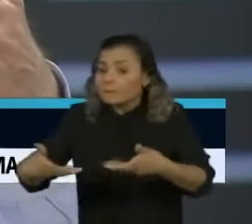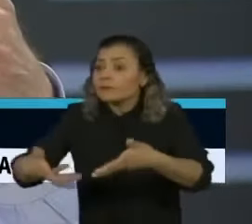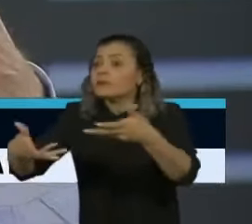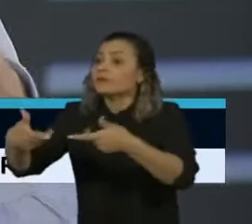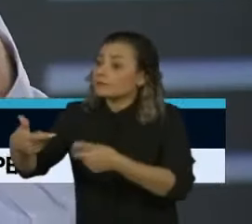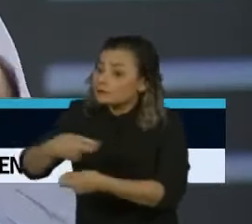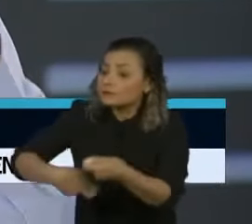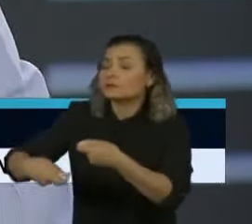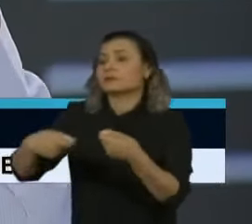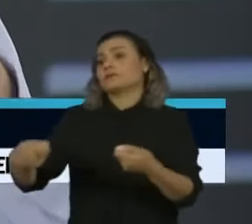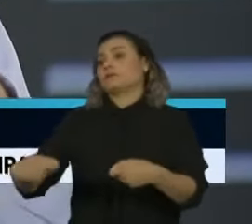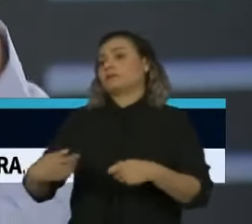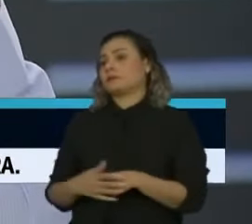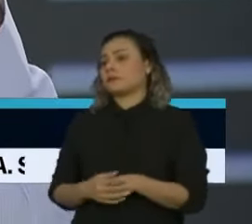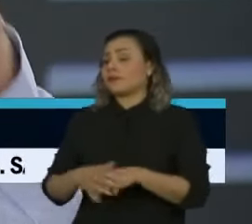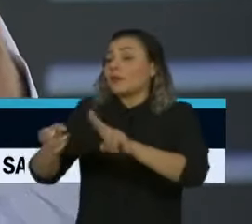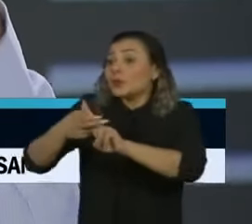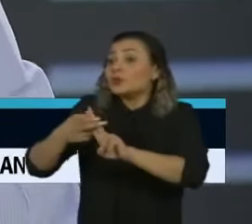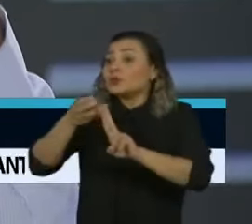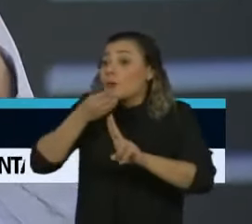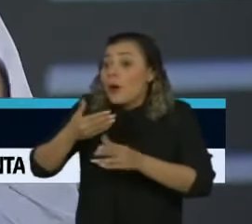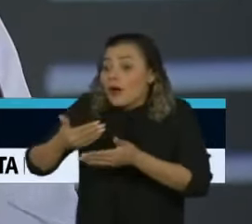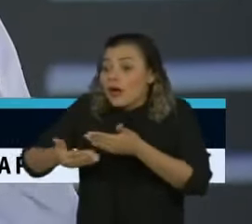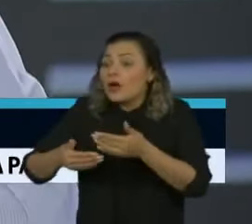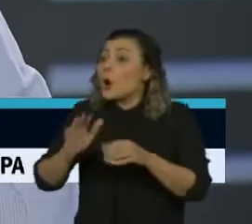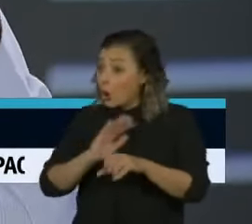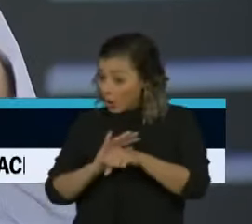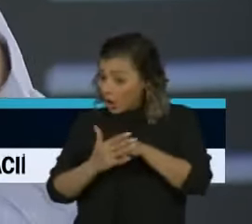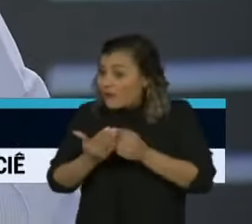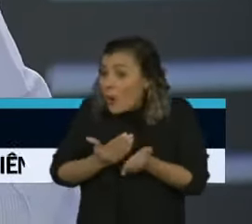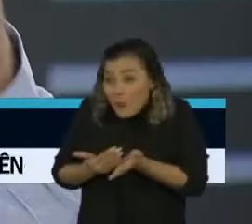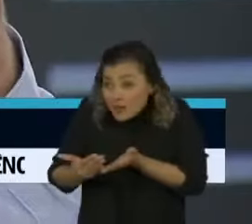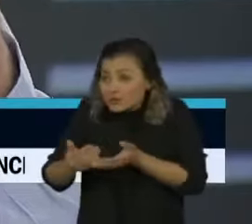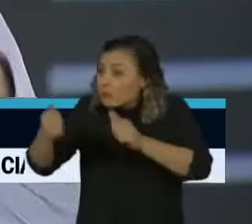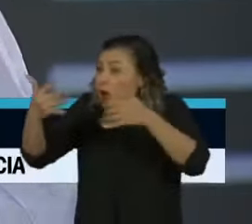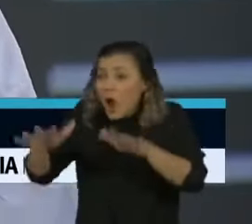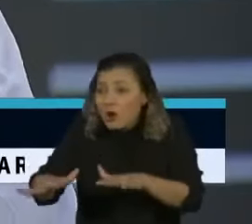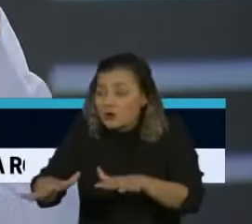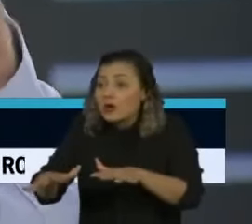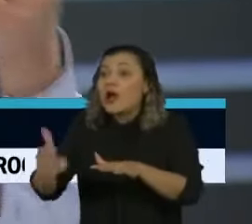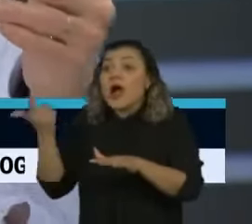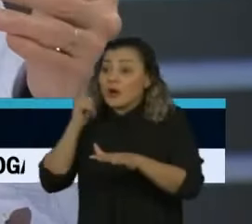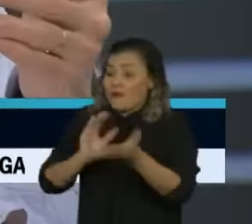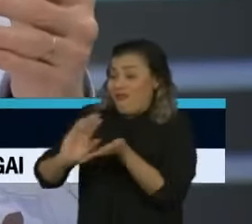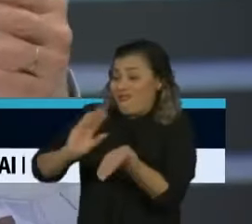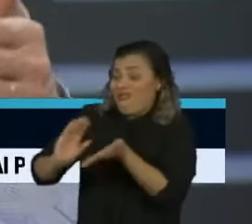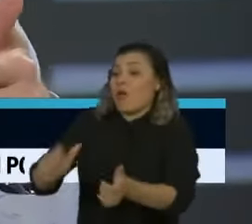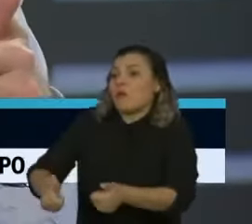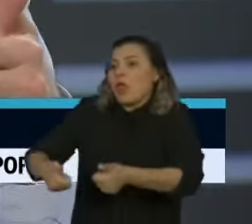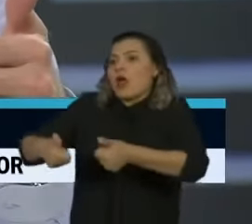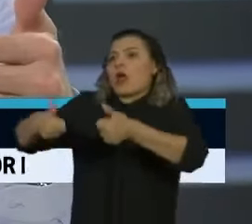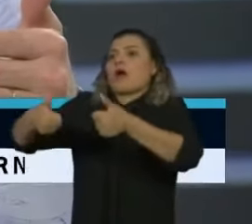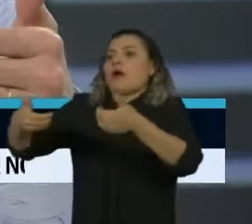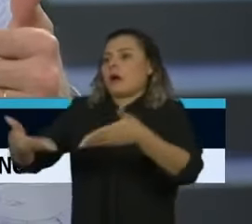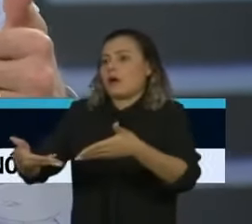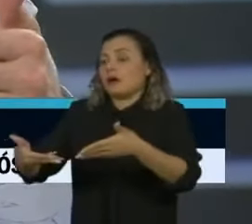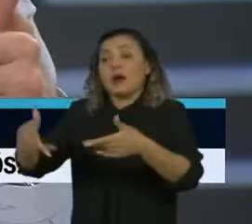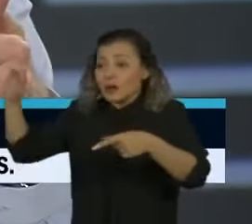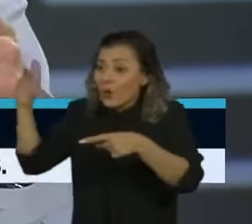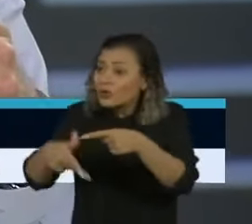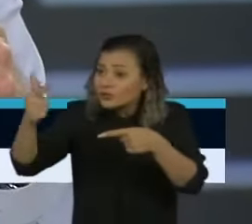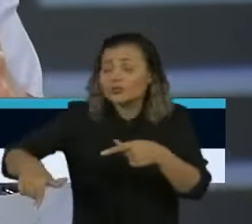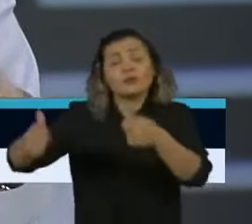andar um pouco. O SUS estava, no início dessa pandemia, desfinanciado. Não está financiado agora, ainda mais